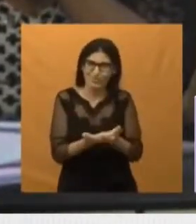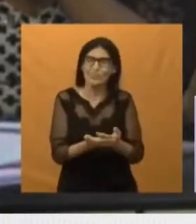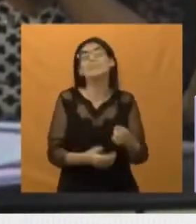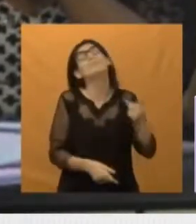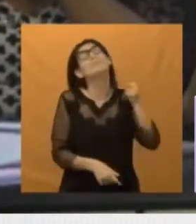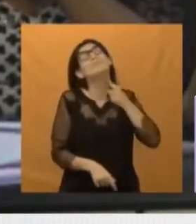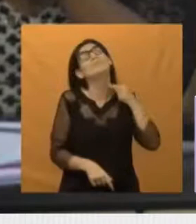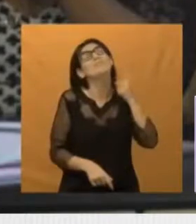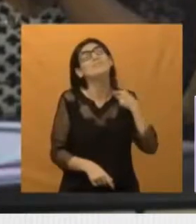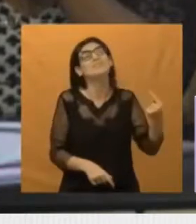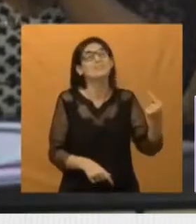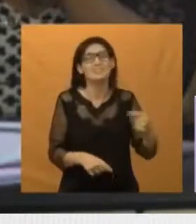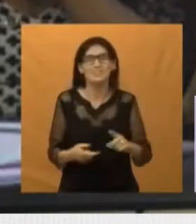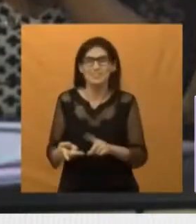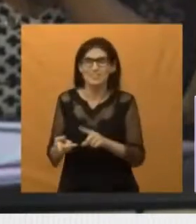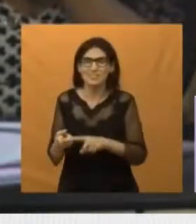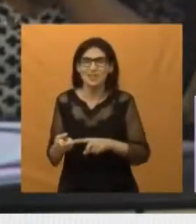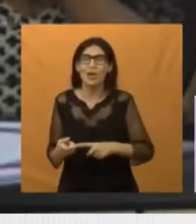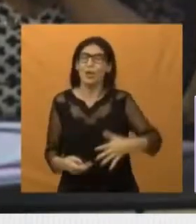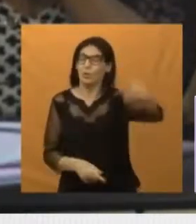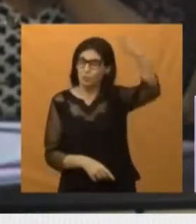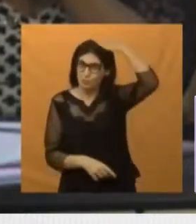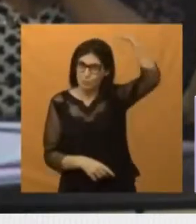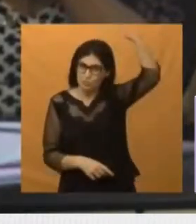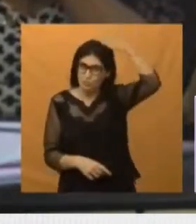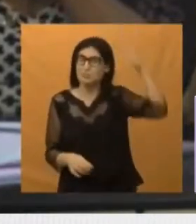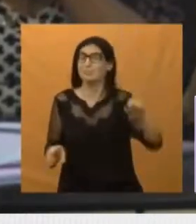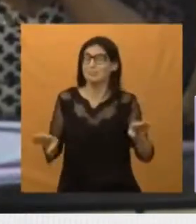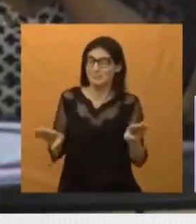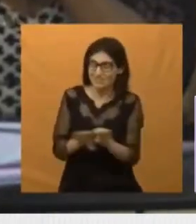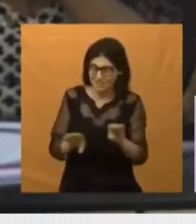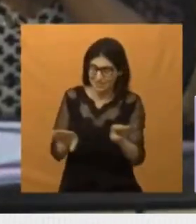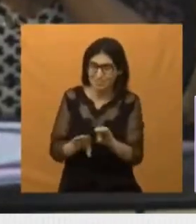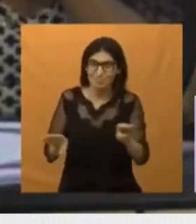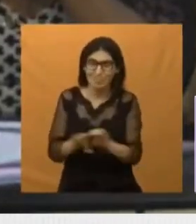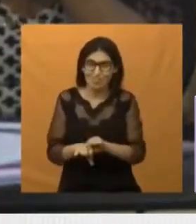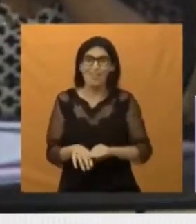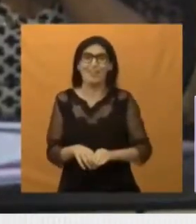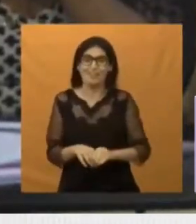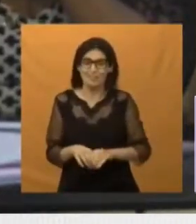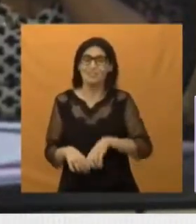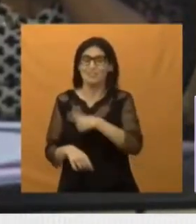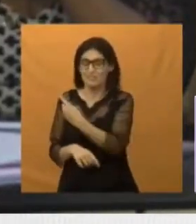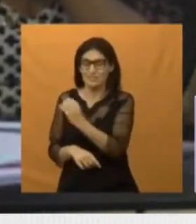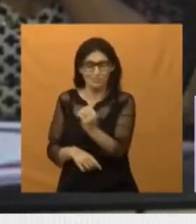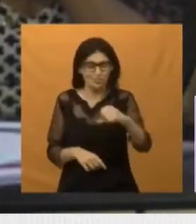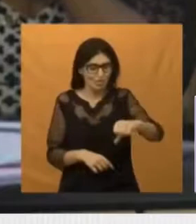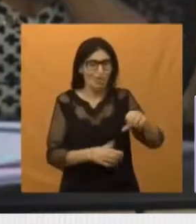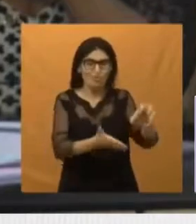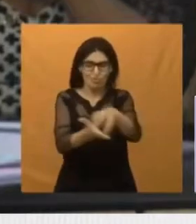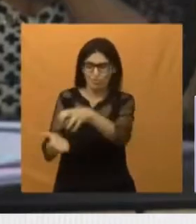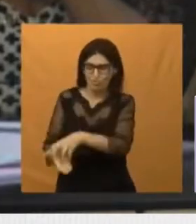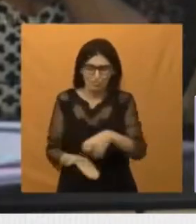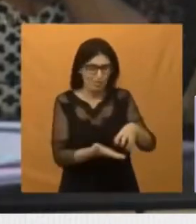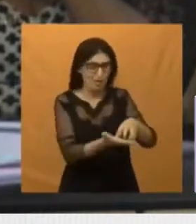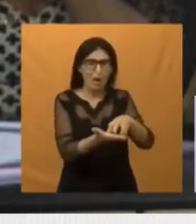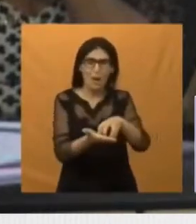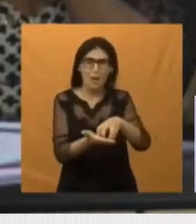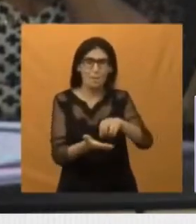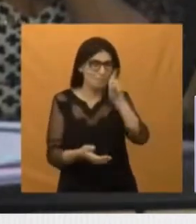mineira. Em Curitiba também, esse serviço já está disponível em 109 unidades básicas de saúde.